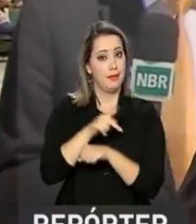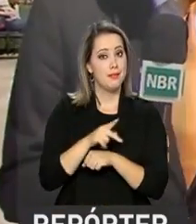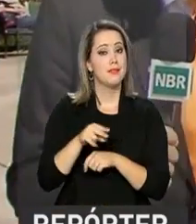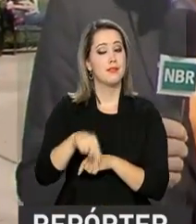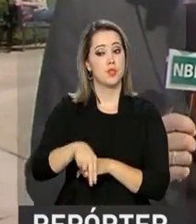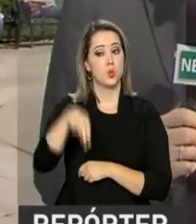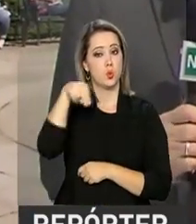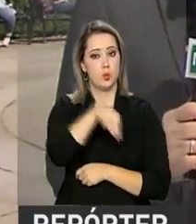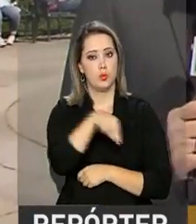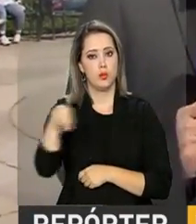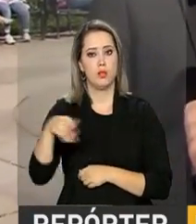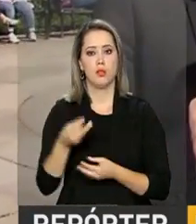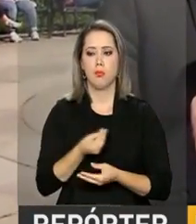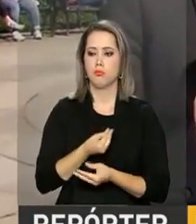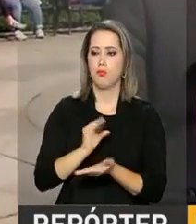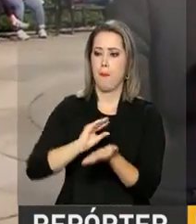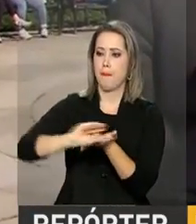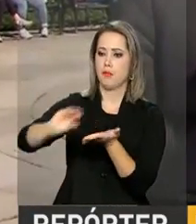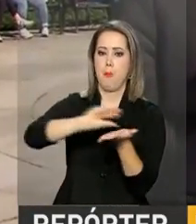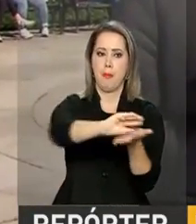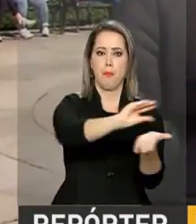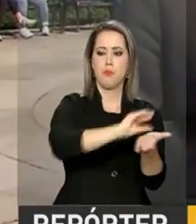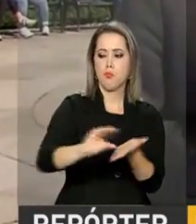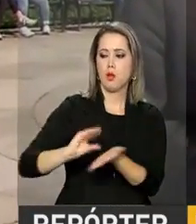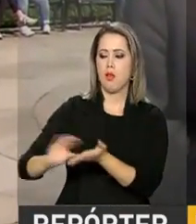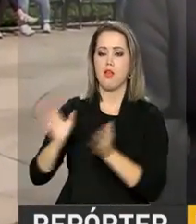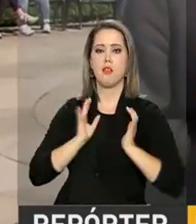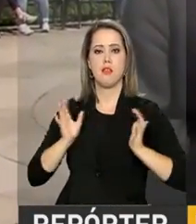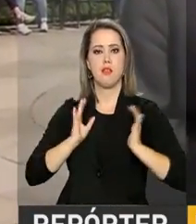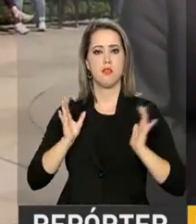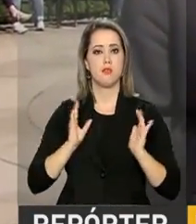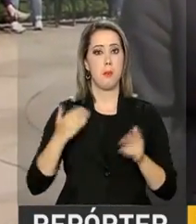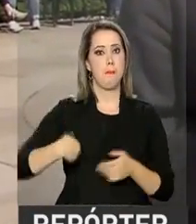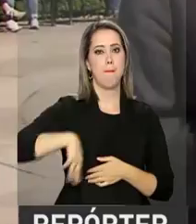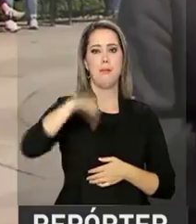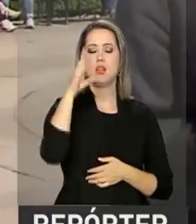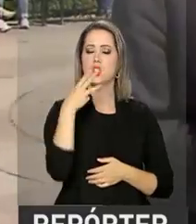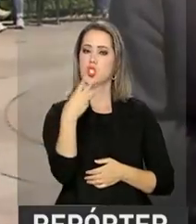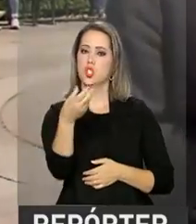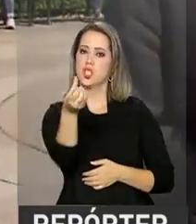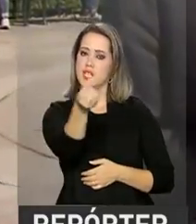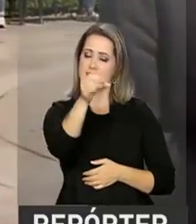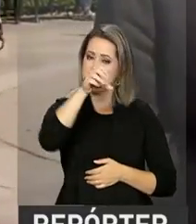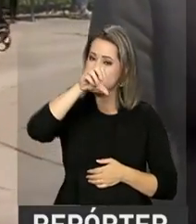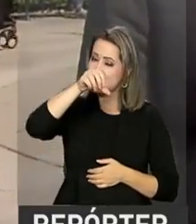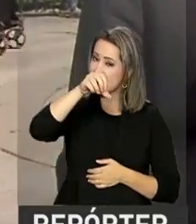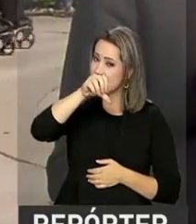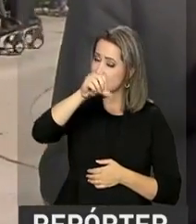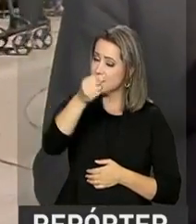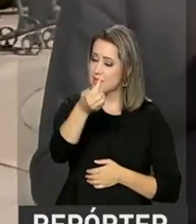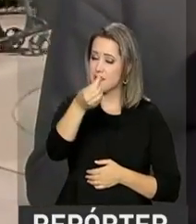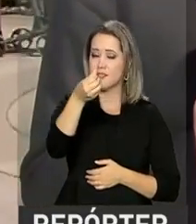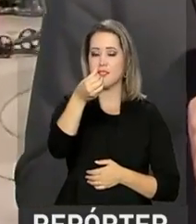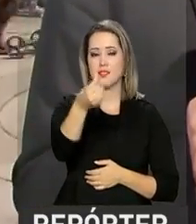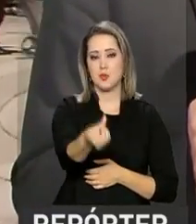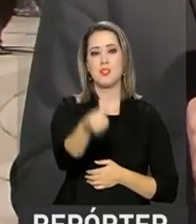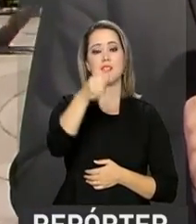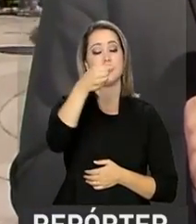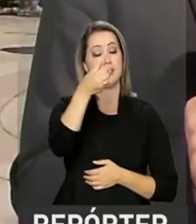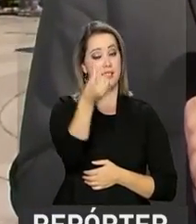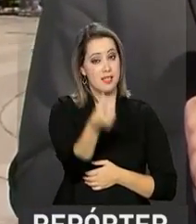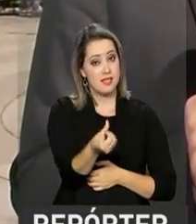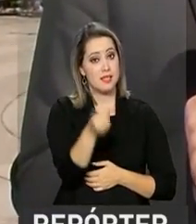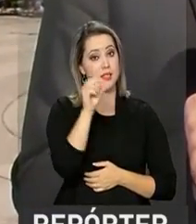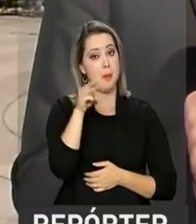riquezas do país como economia que movimentou no ano passado mais de 376 bilhões de dólares a renda média por